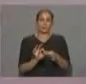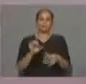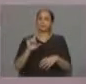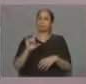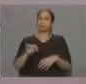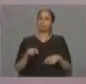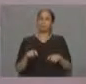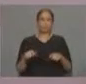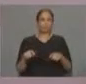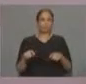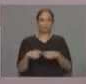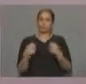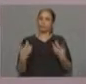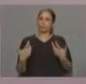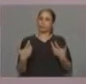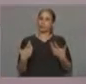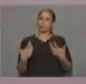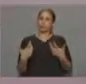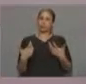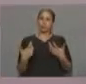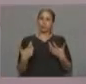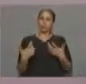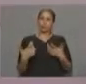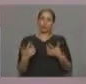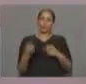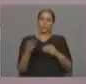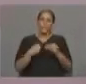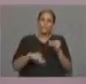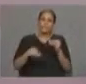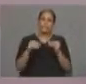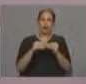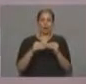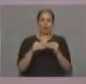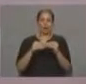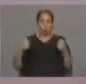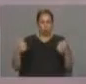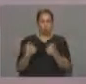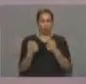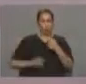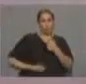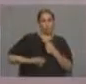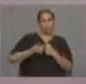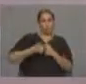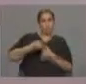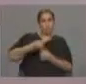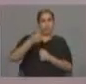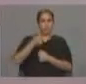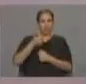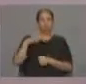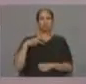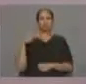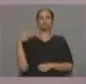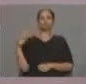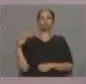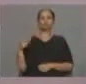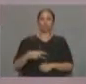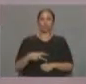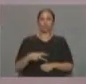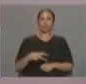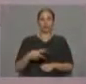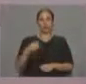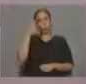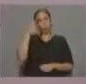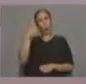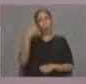vendas sai mais forçar faça uma maior oposição e que os portugueses entendam o psd